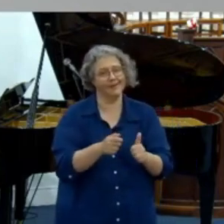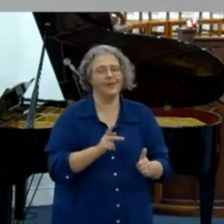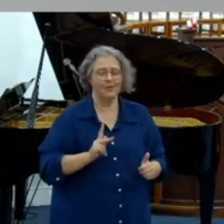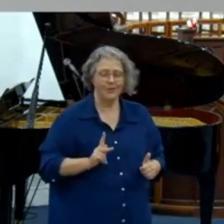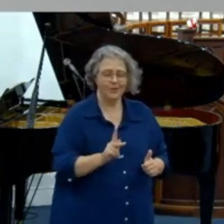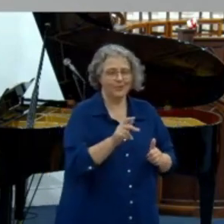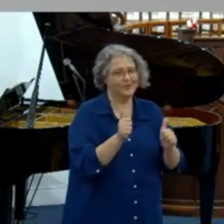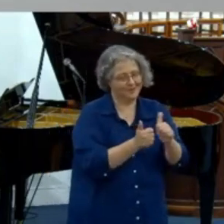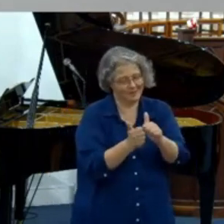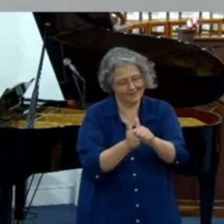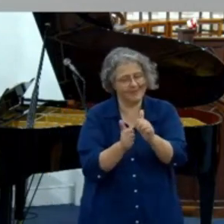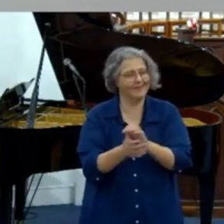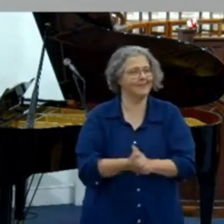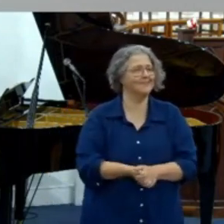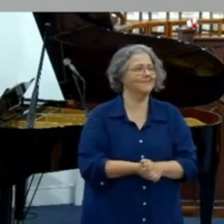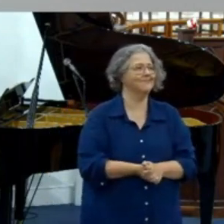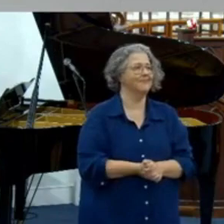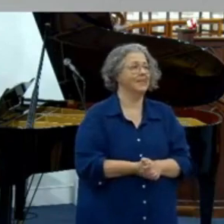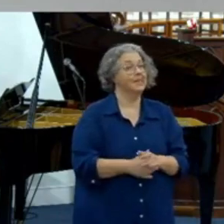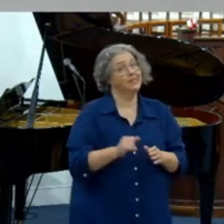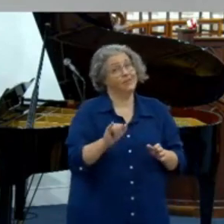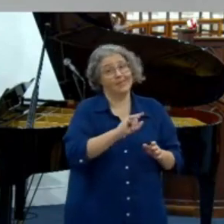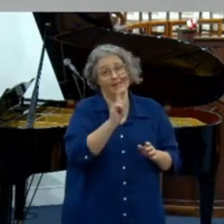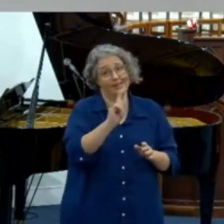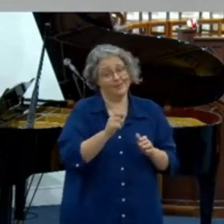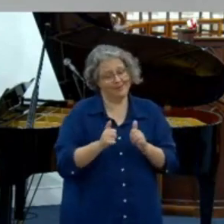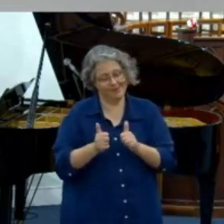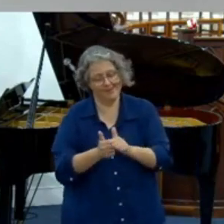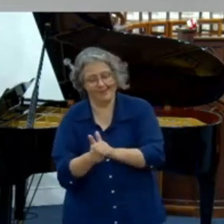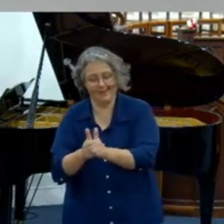seguindo Jesus Cristo. Porventura você ainda não segue,